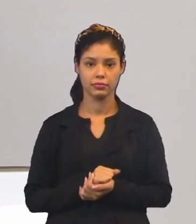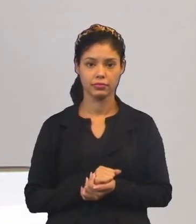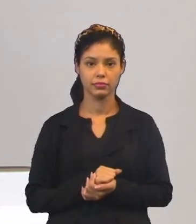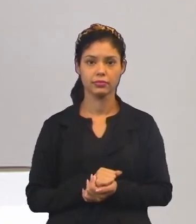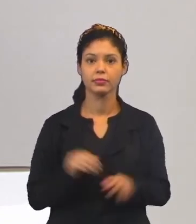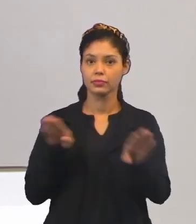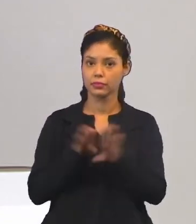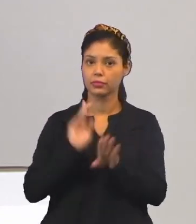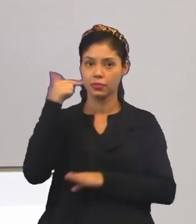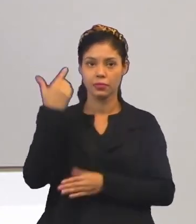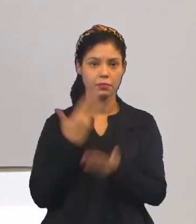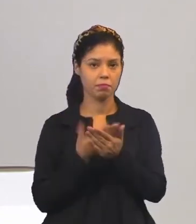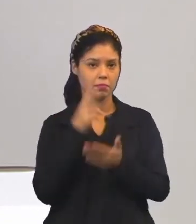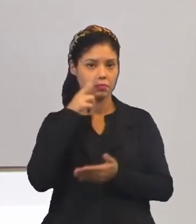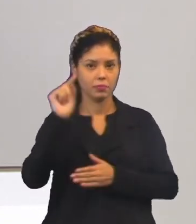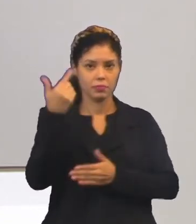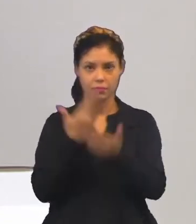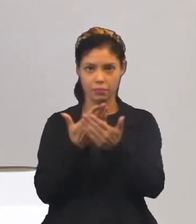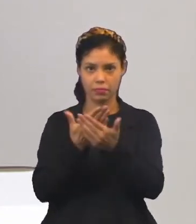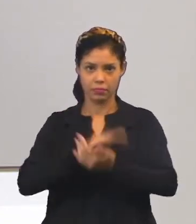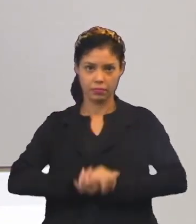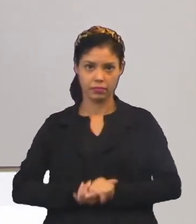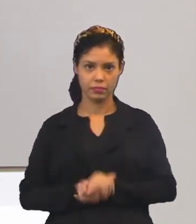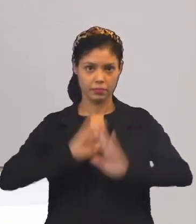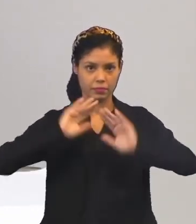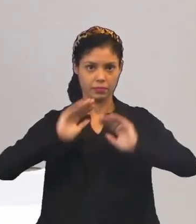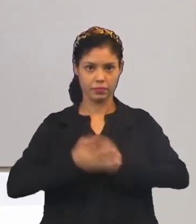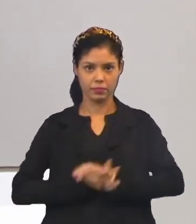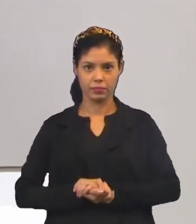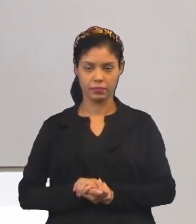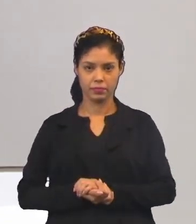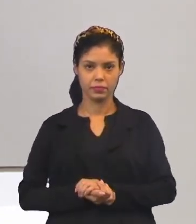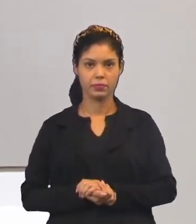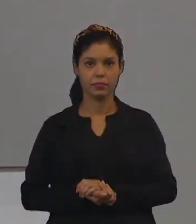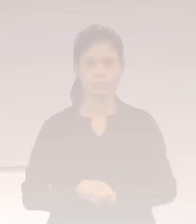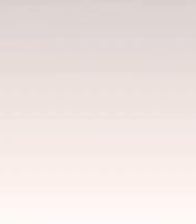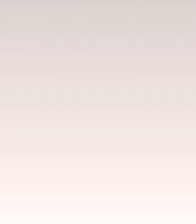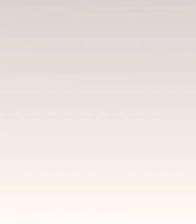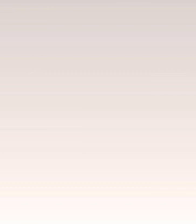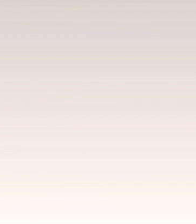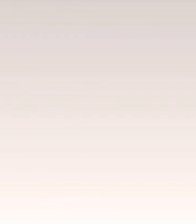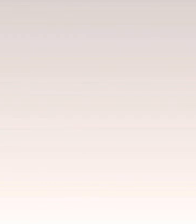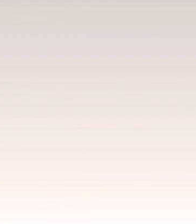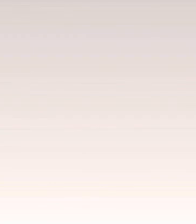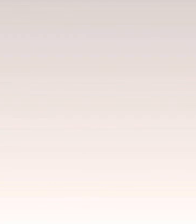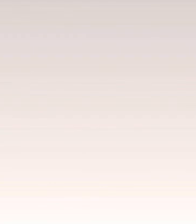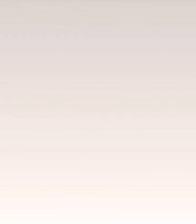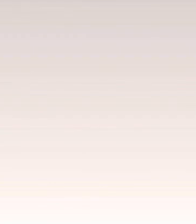acesse essa aula e outras. Te vejo na próxima aula. Até mais!